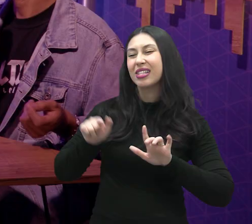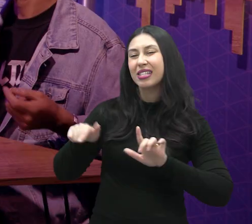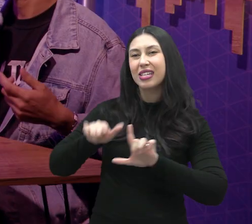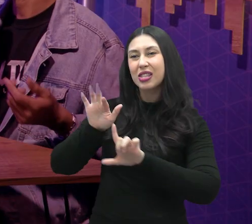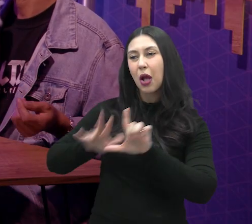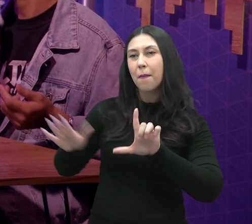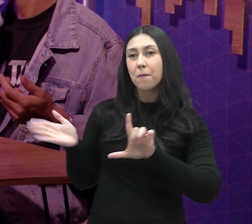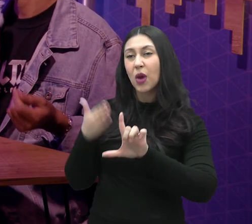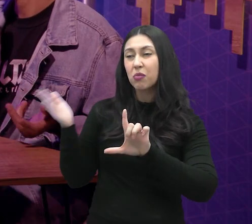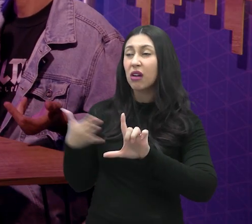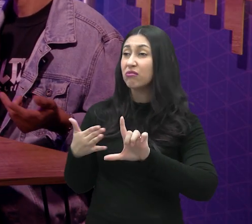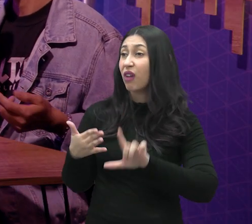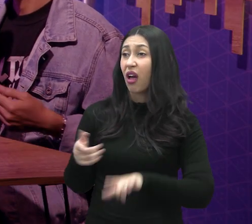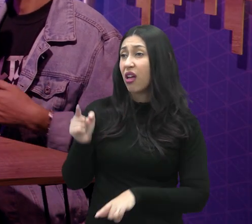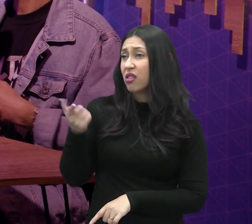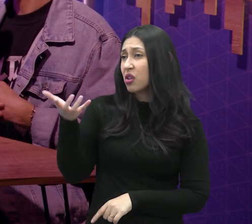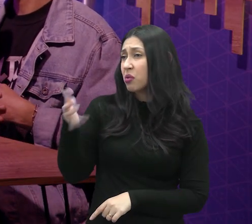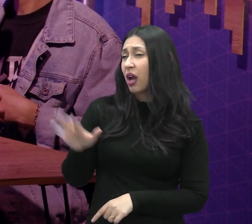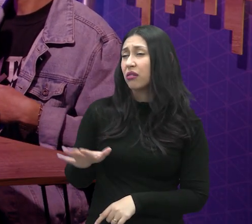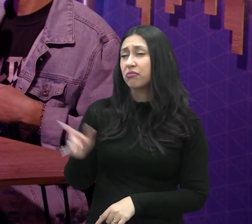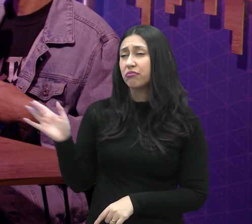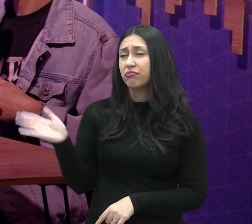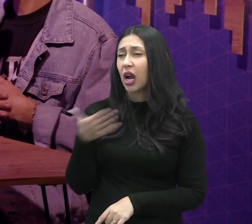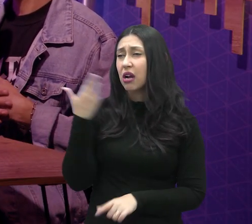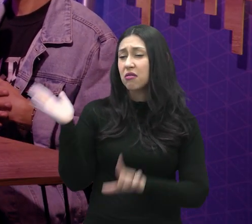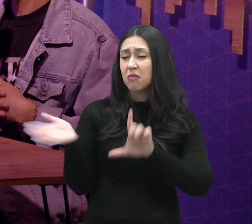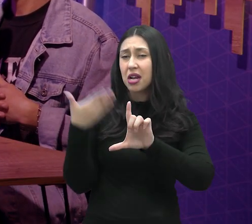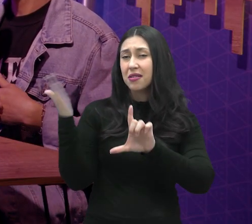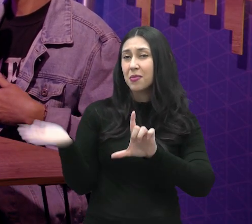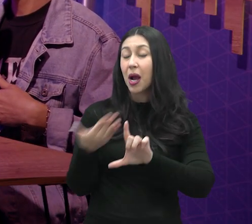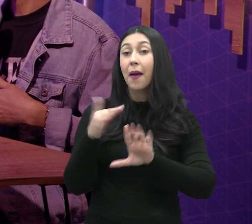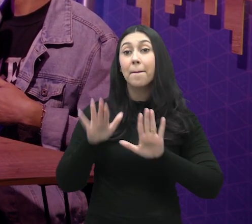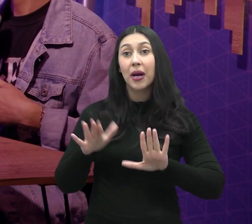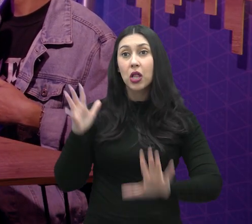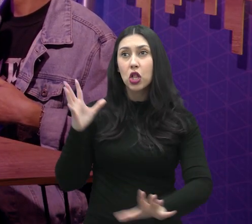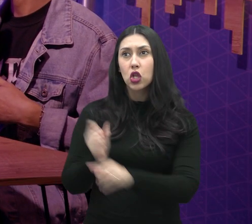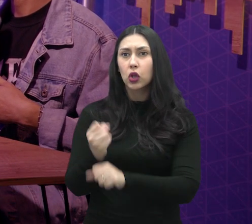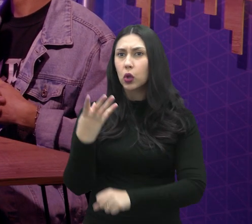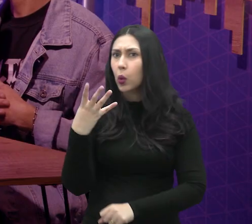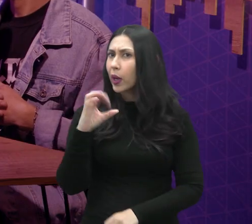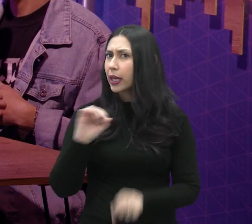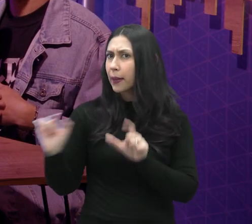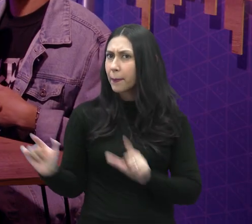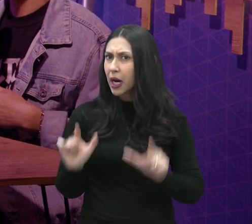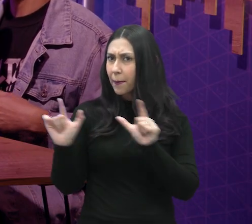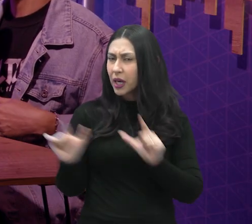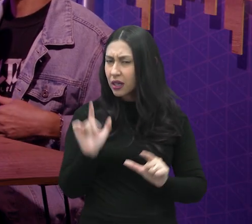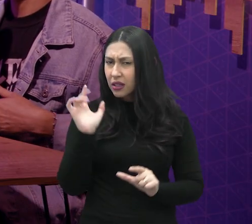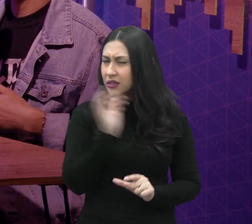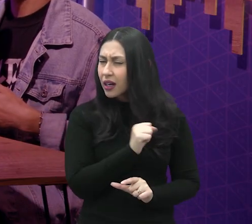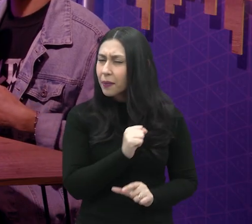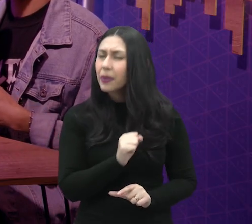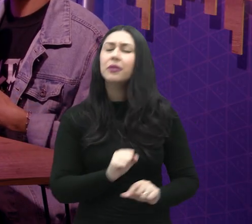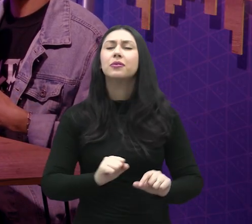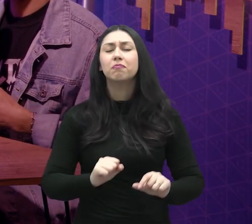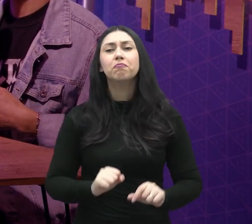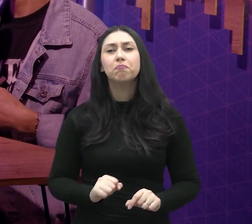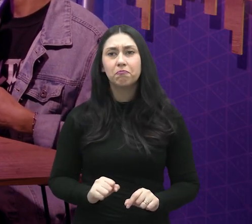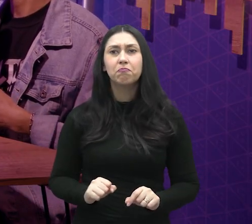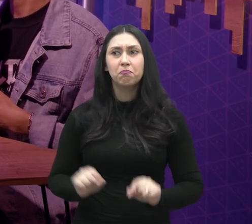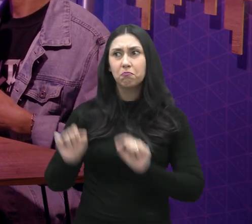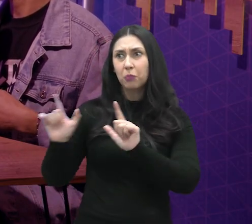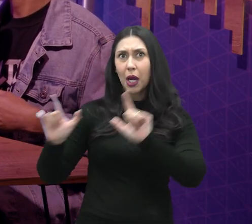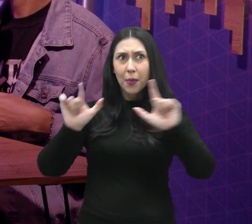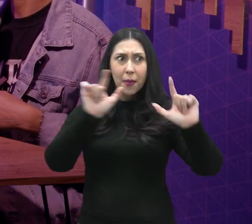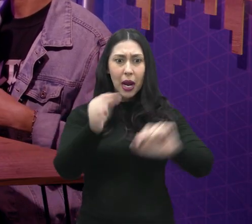produção, quer assistir, não quer assistir, não quer assistir. E foi um formato que deu muito certo, né? De 40 episódios, rapidinho, entregando muita velocidade,